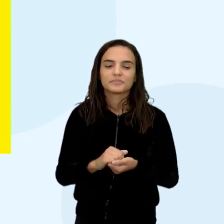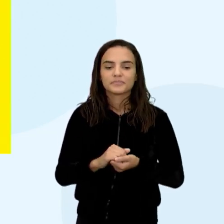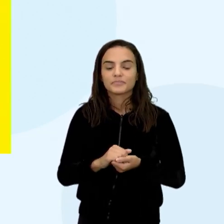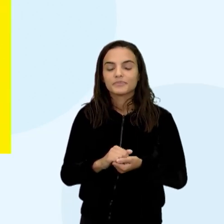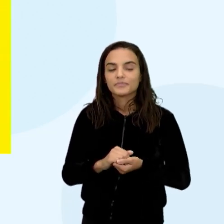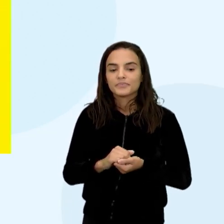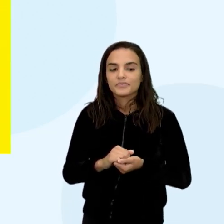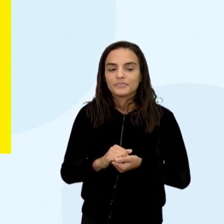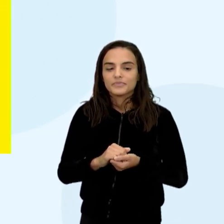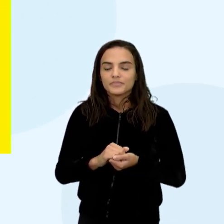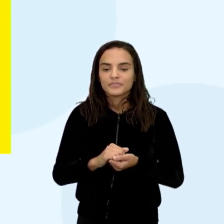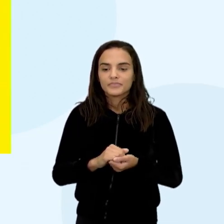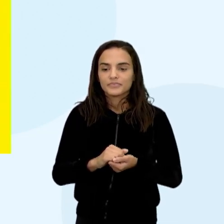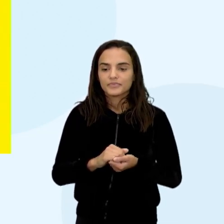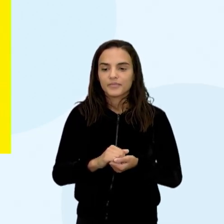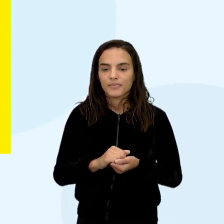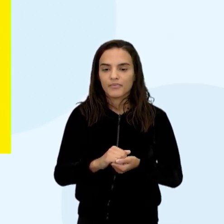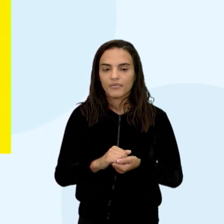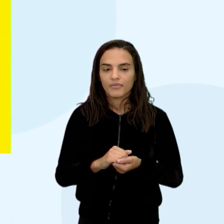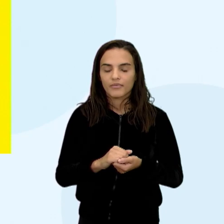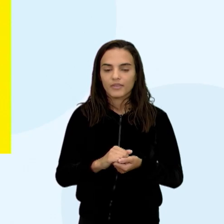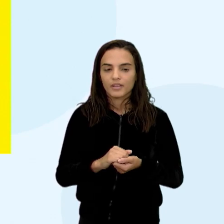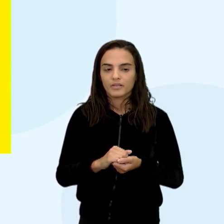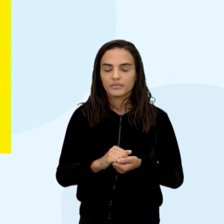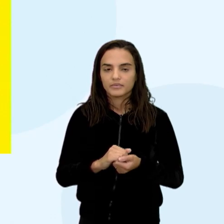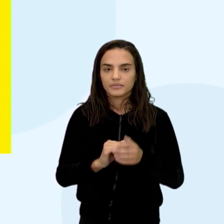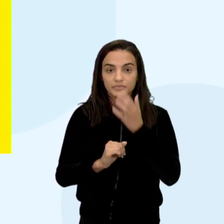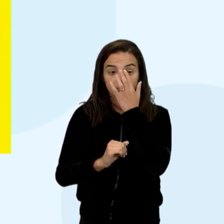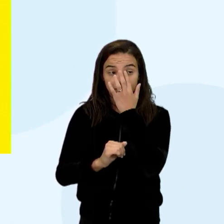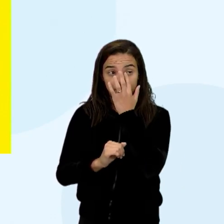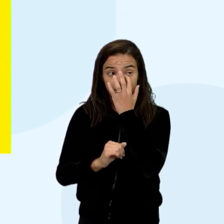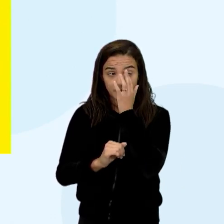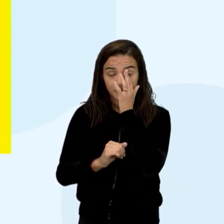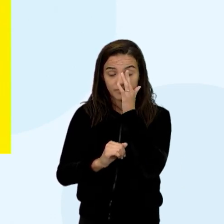comprometimento que ele tem, ele pode apontar, tá? E